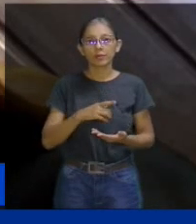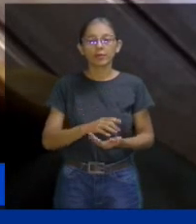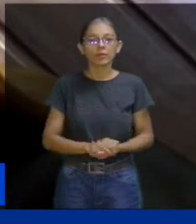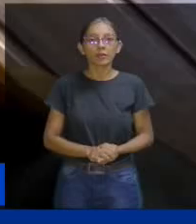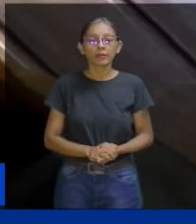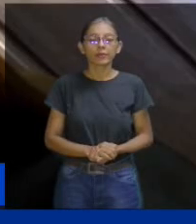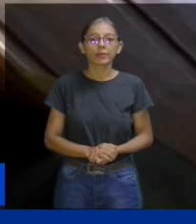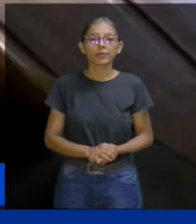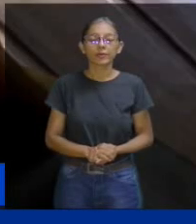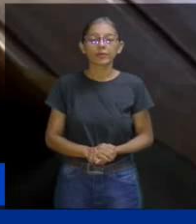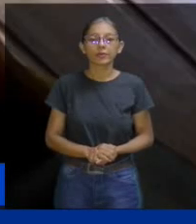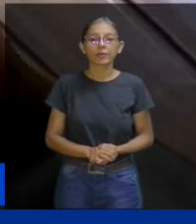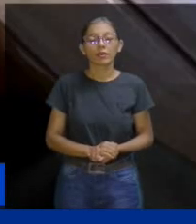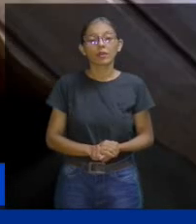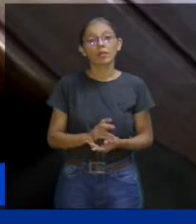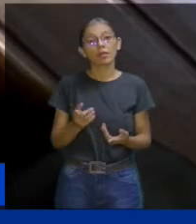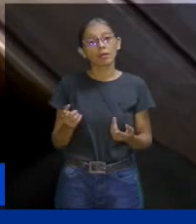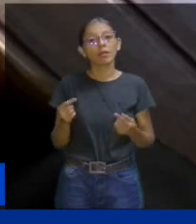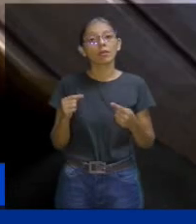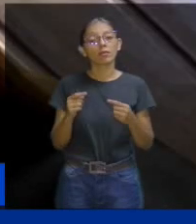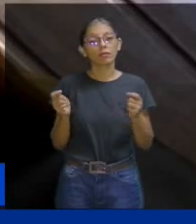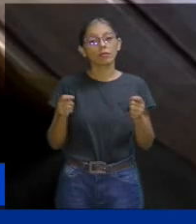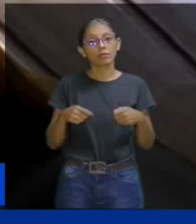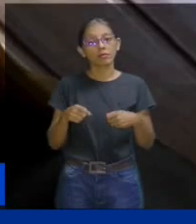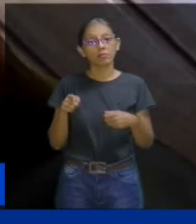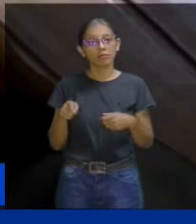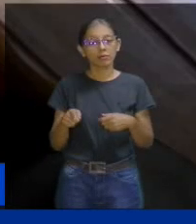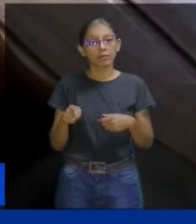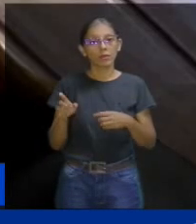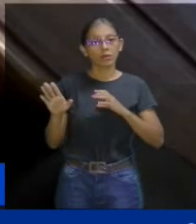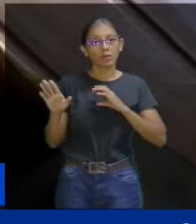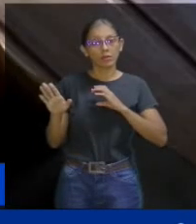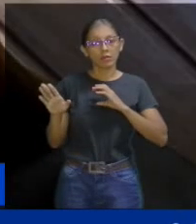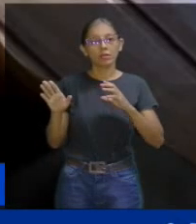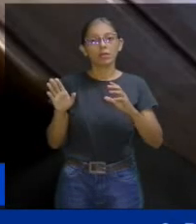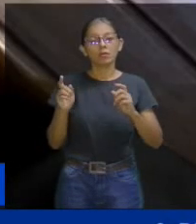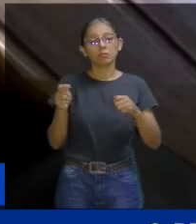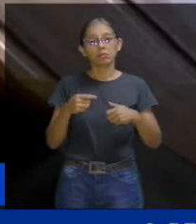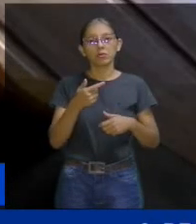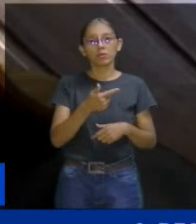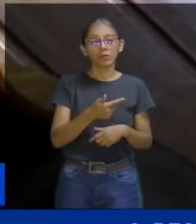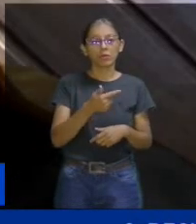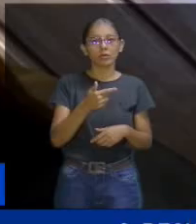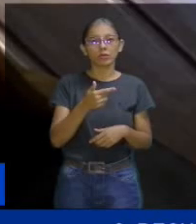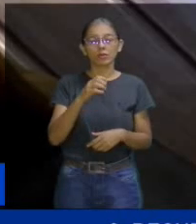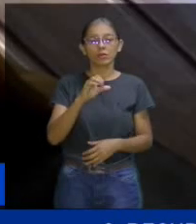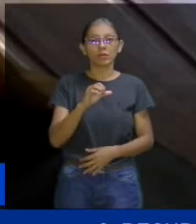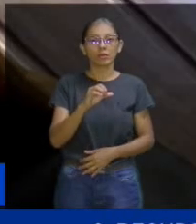14.826. Então, desse modo, o candidato ele poderia ter destinado, então, R$